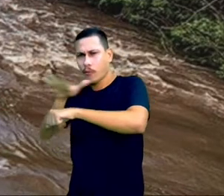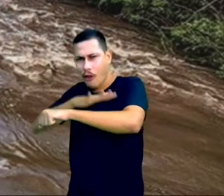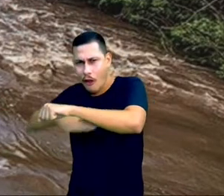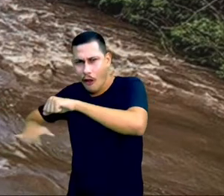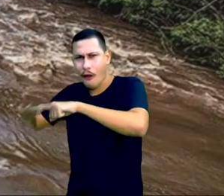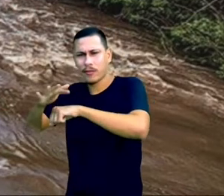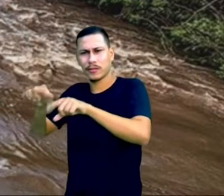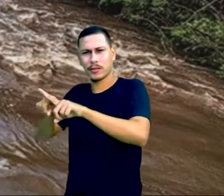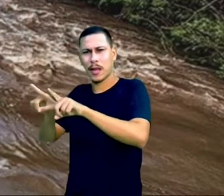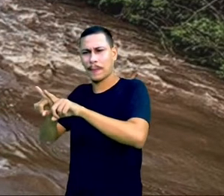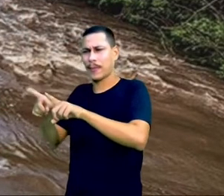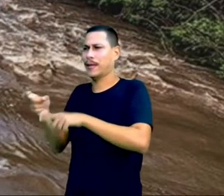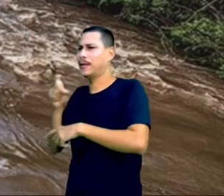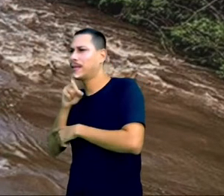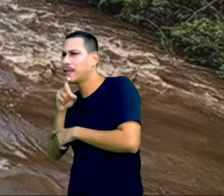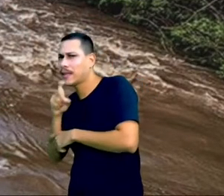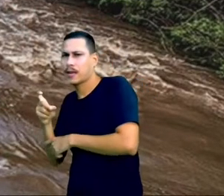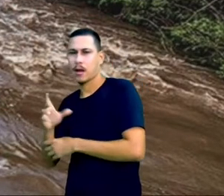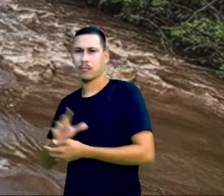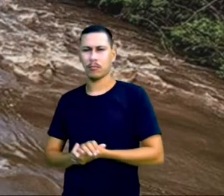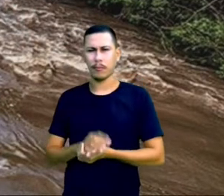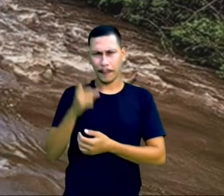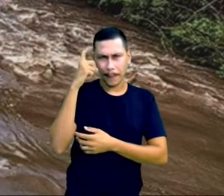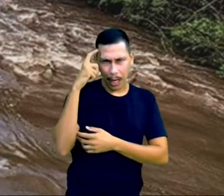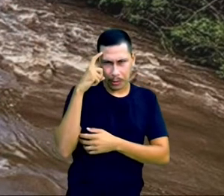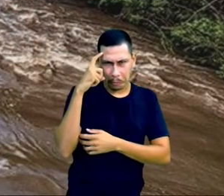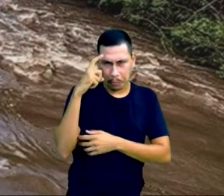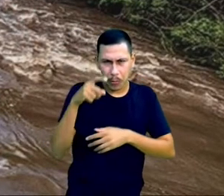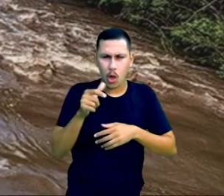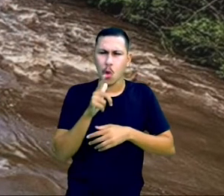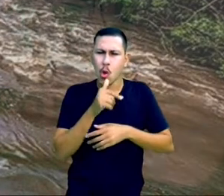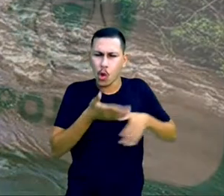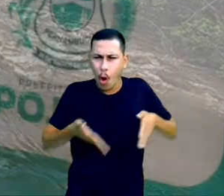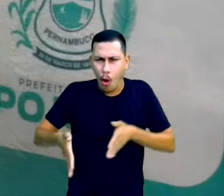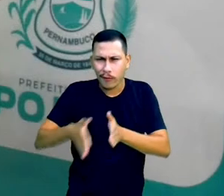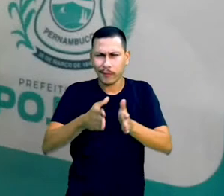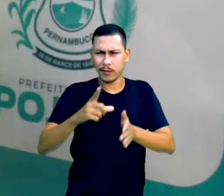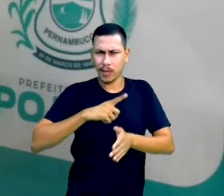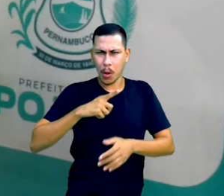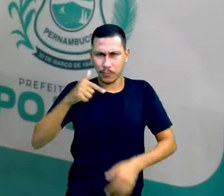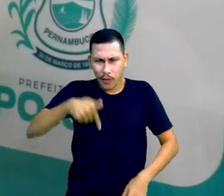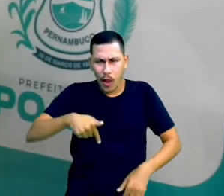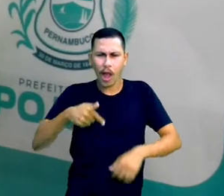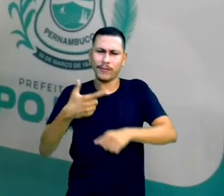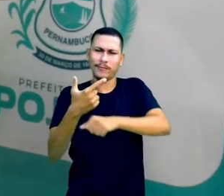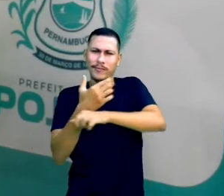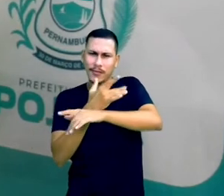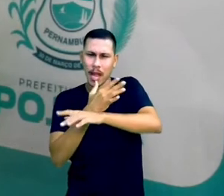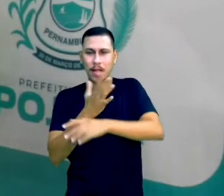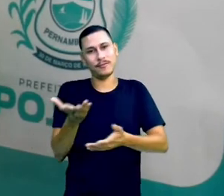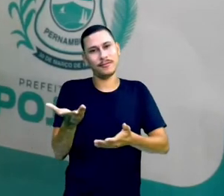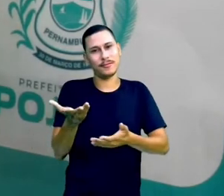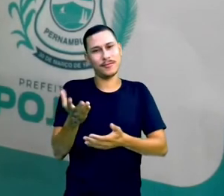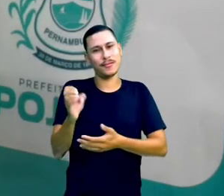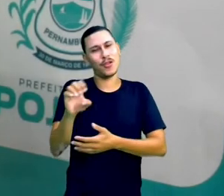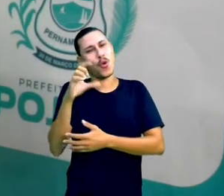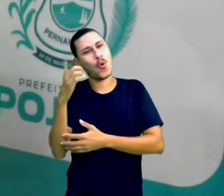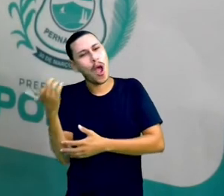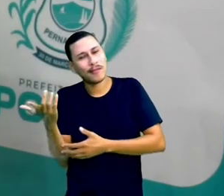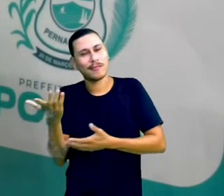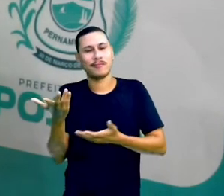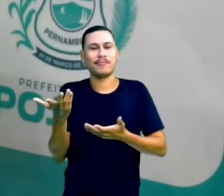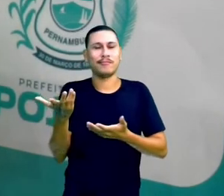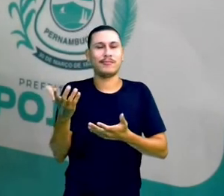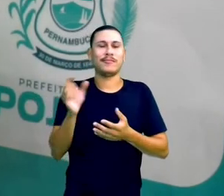rios. Pensa aí no rio que a gente tem aqui na nossa cidade, o rio Ipojuca. A gente